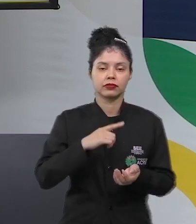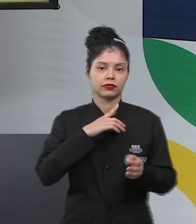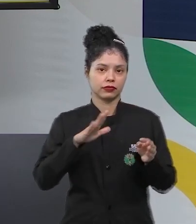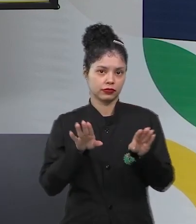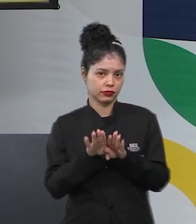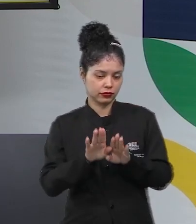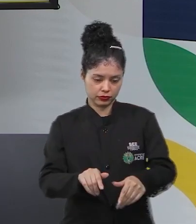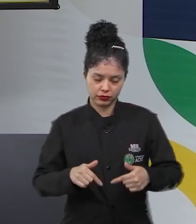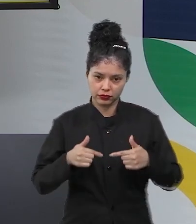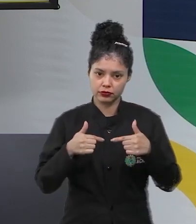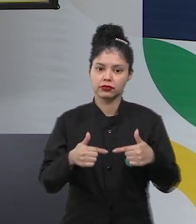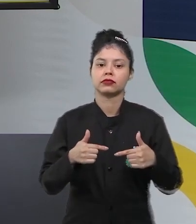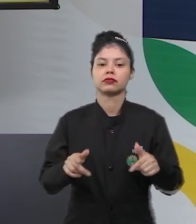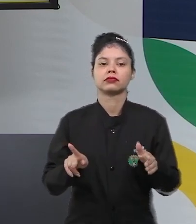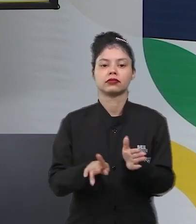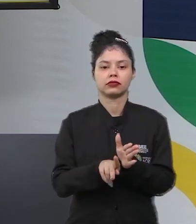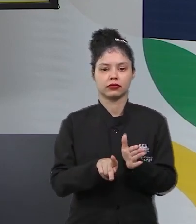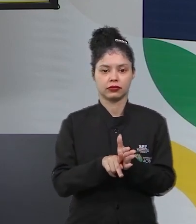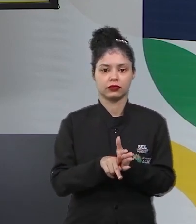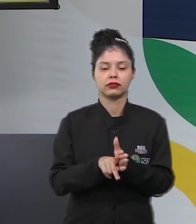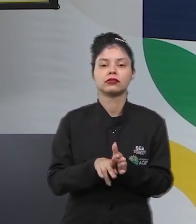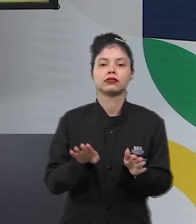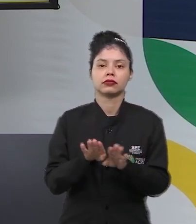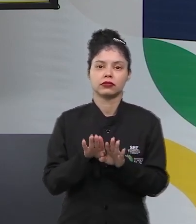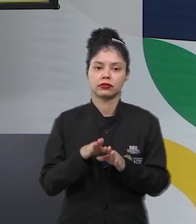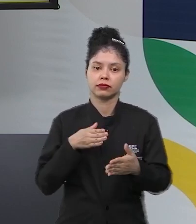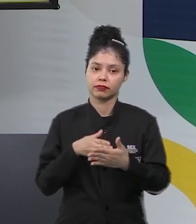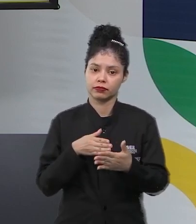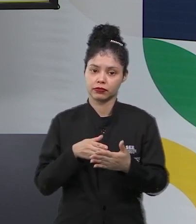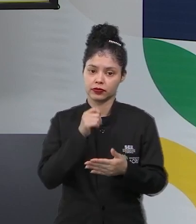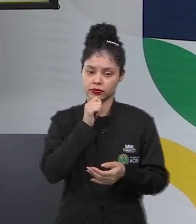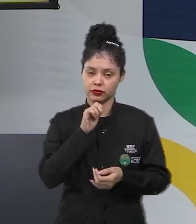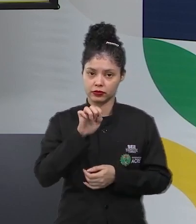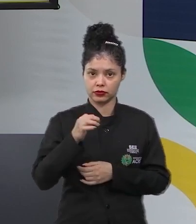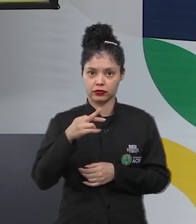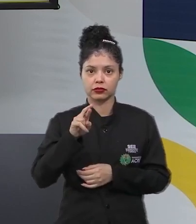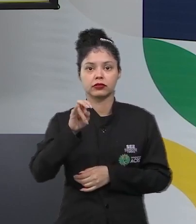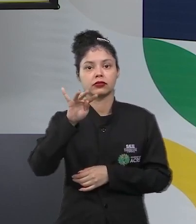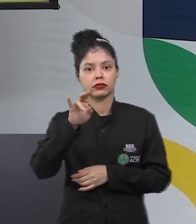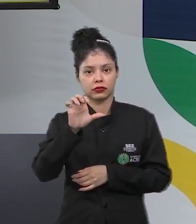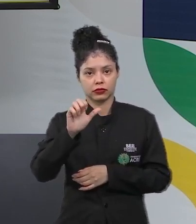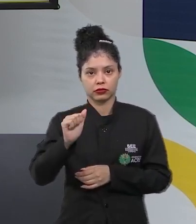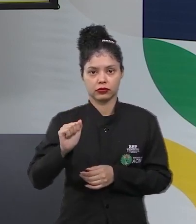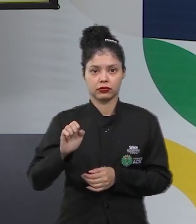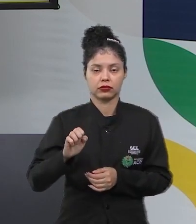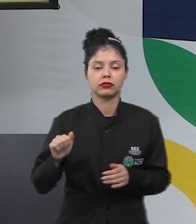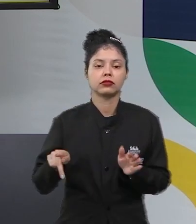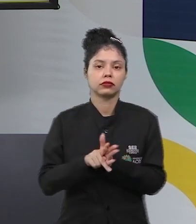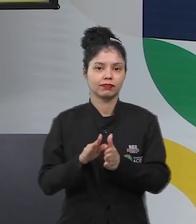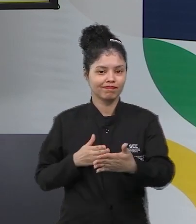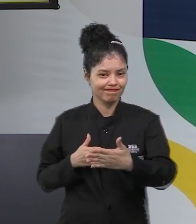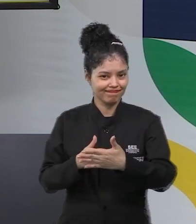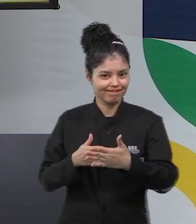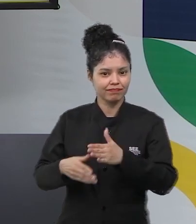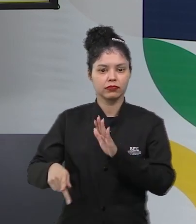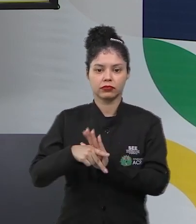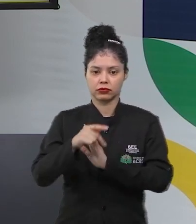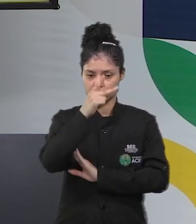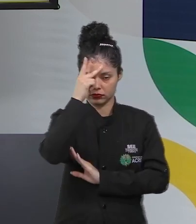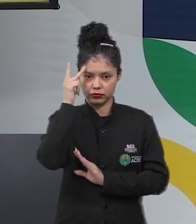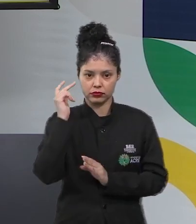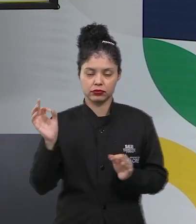também enfrentamentos, não só impedimento, porque o empate quer dizer justamente o impedimento